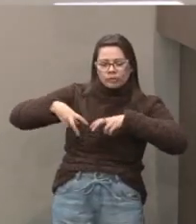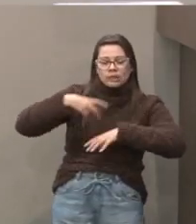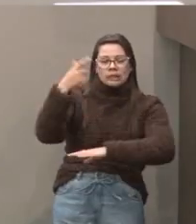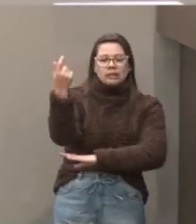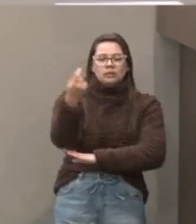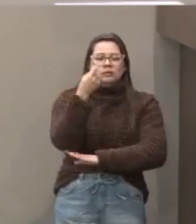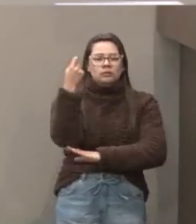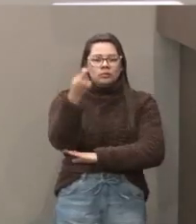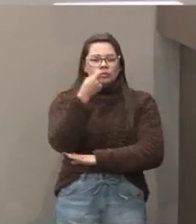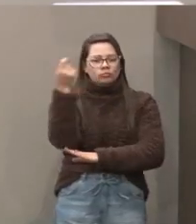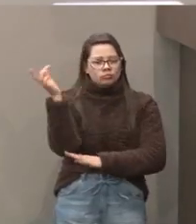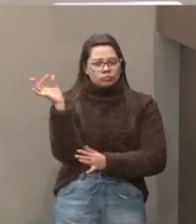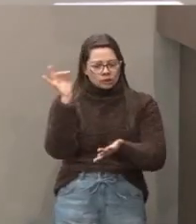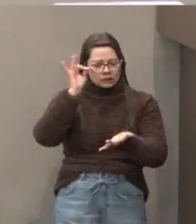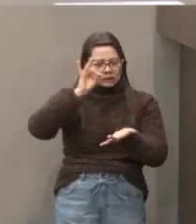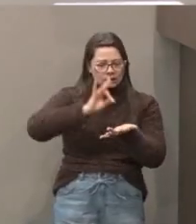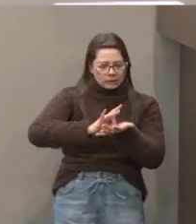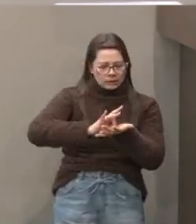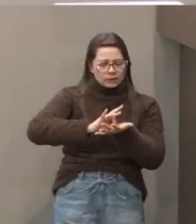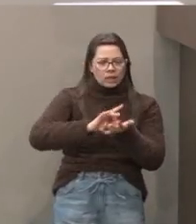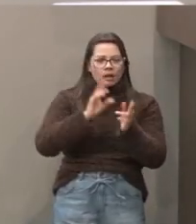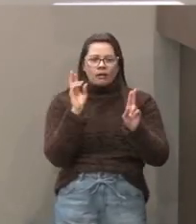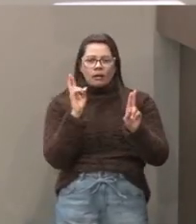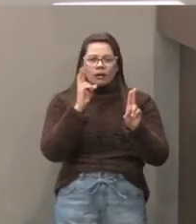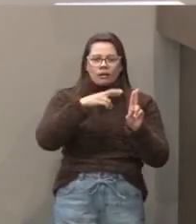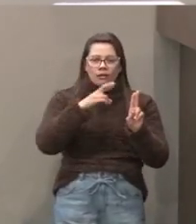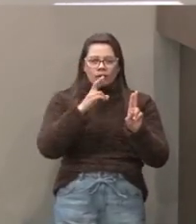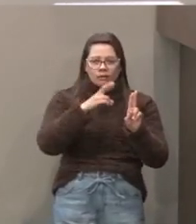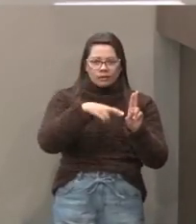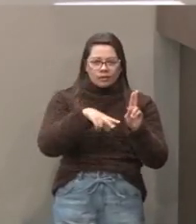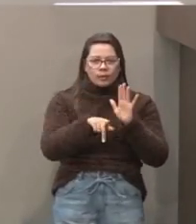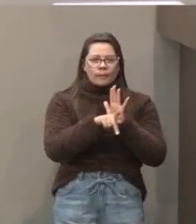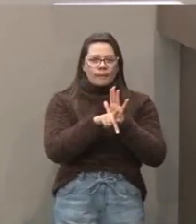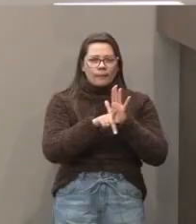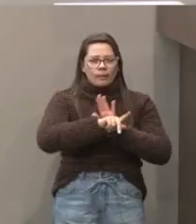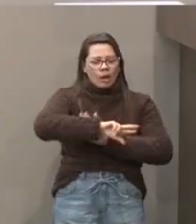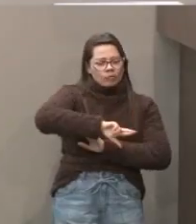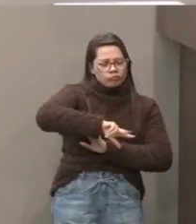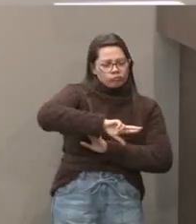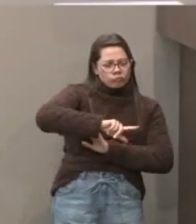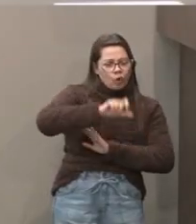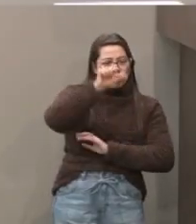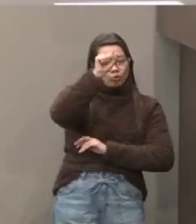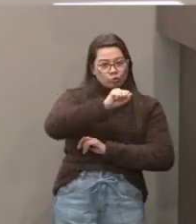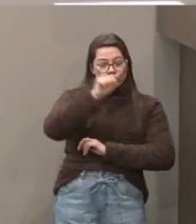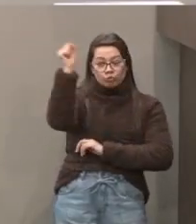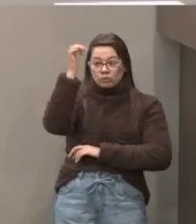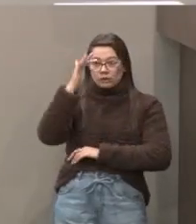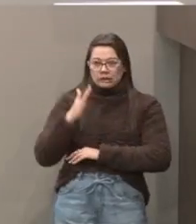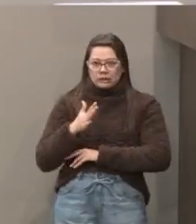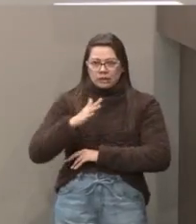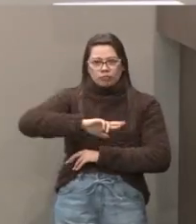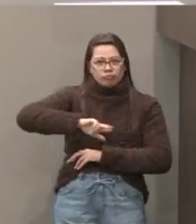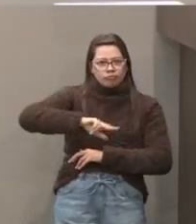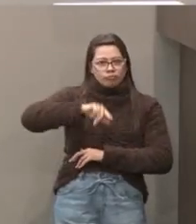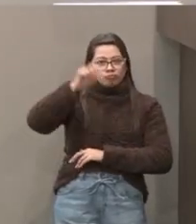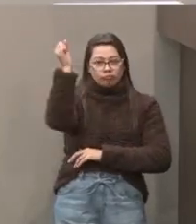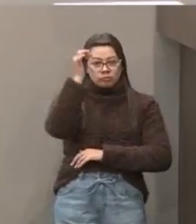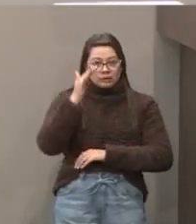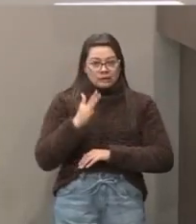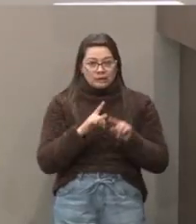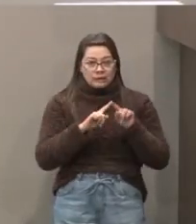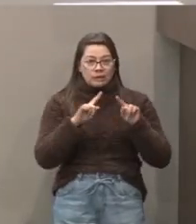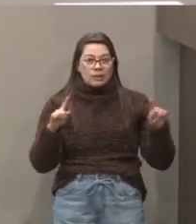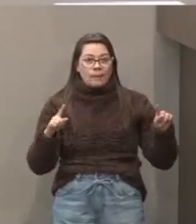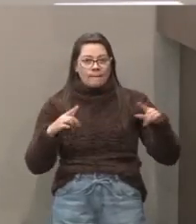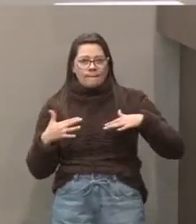Sul, tornou-se uma referência não só no sul do Brasil, não no Brasil,